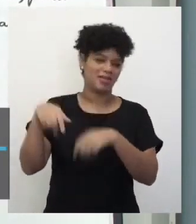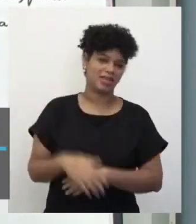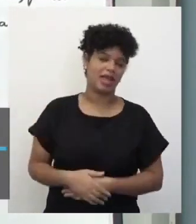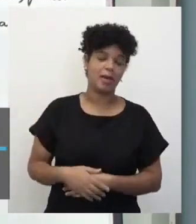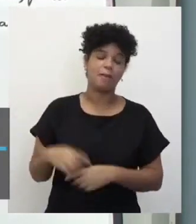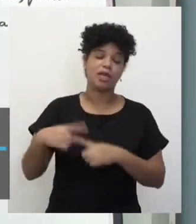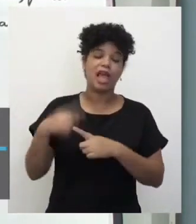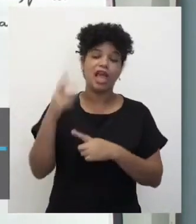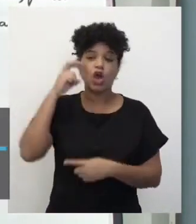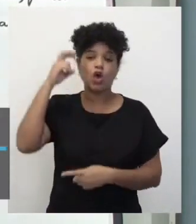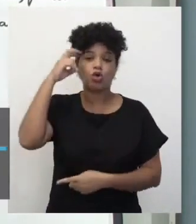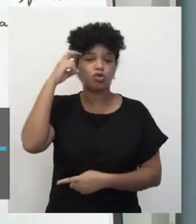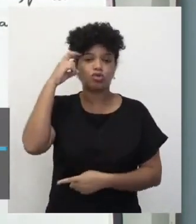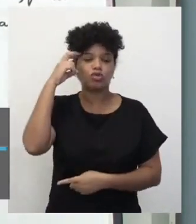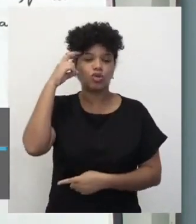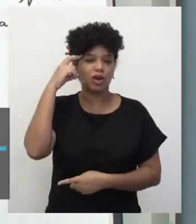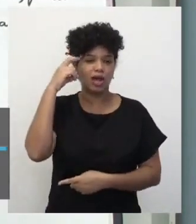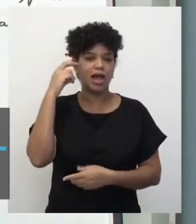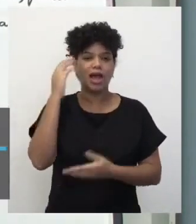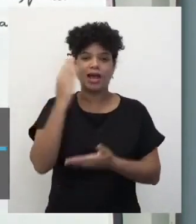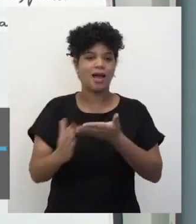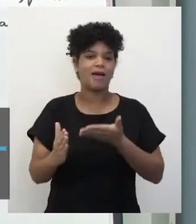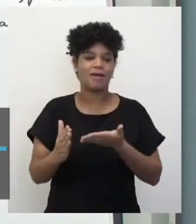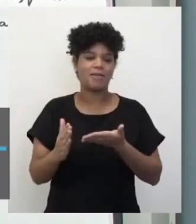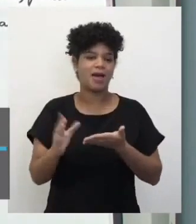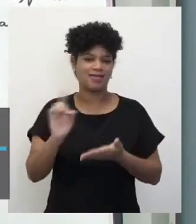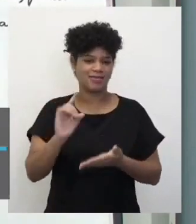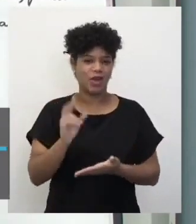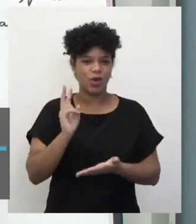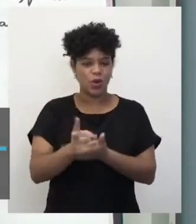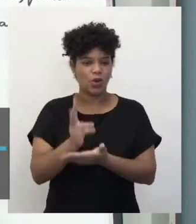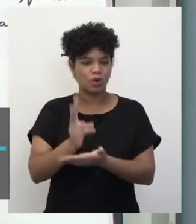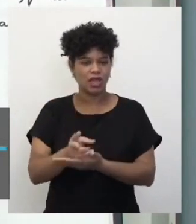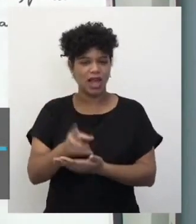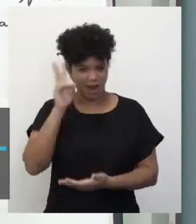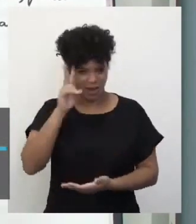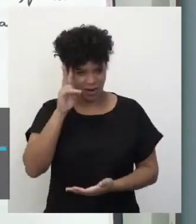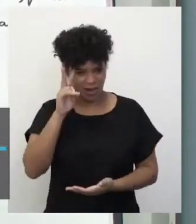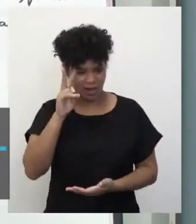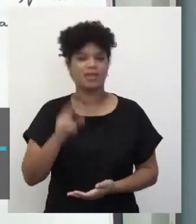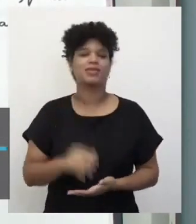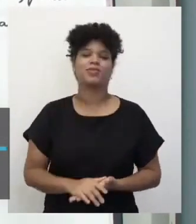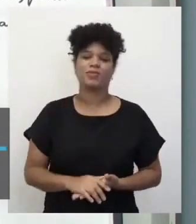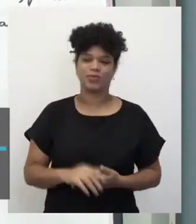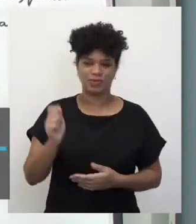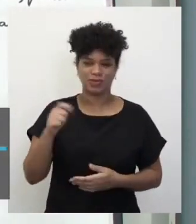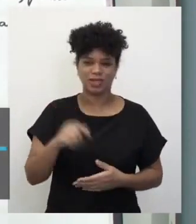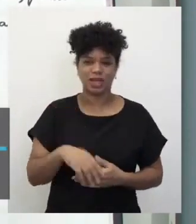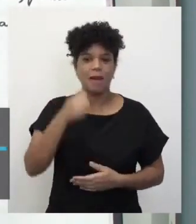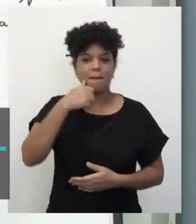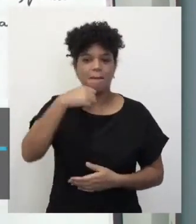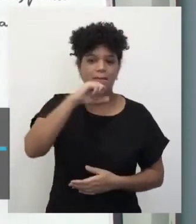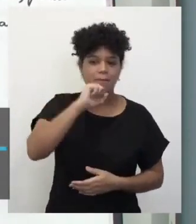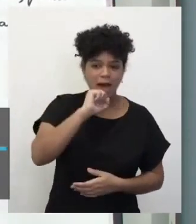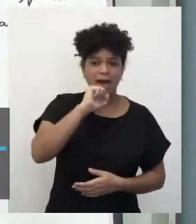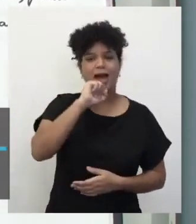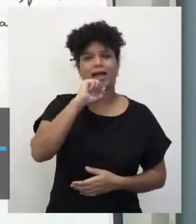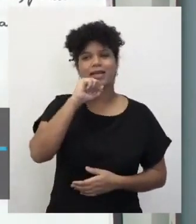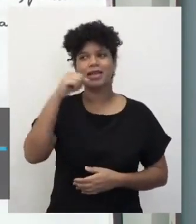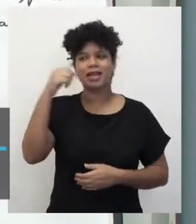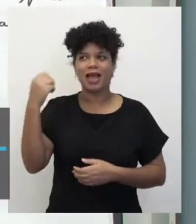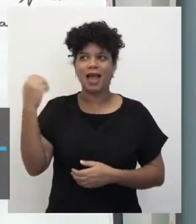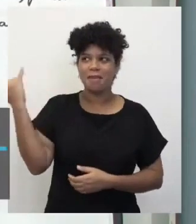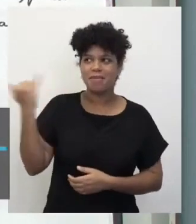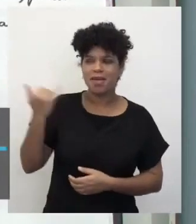né? Não fiquem esquecidas, tá? E também a questão das lendas, que a gente falou antes, né? Sempre aquela coisa da mãe que conta aquela lenda